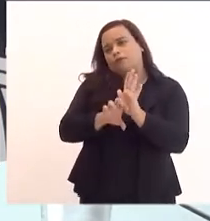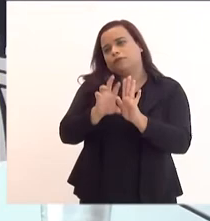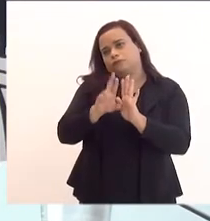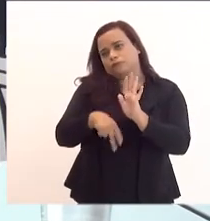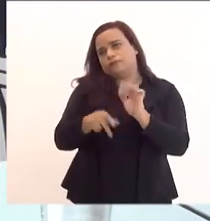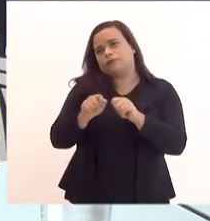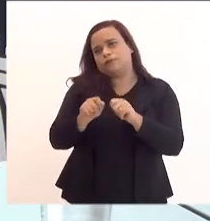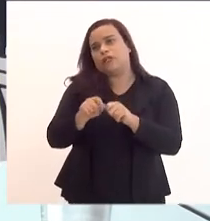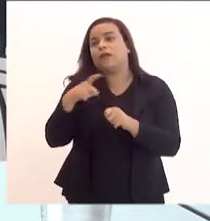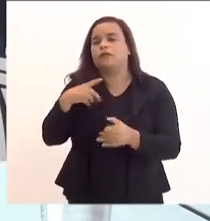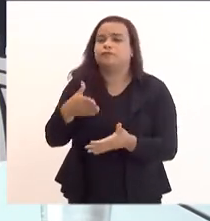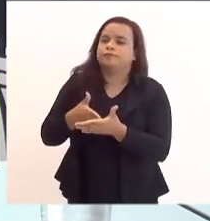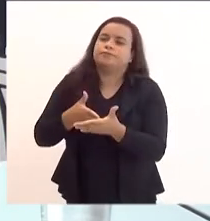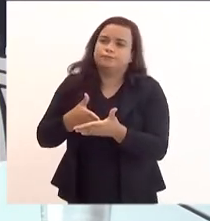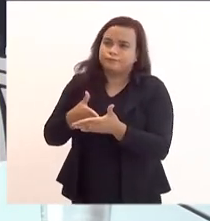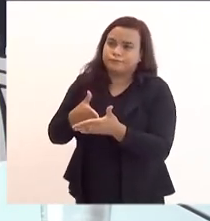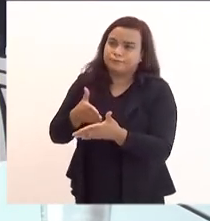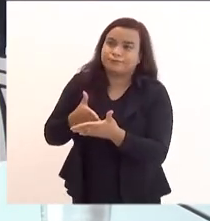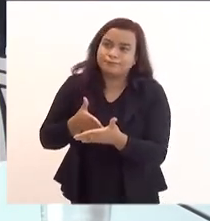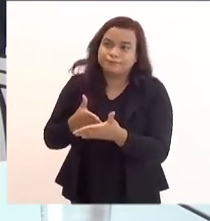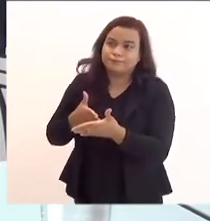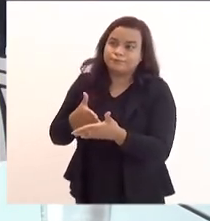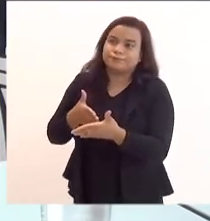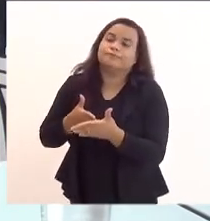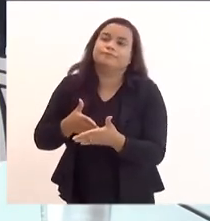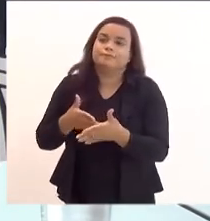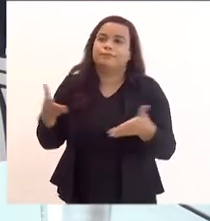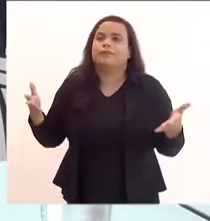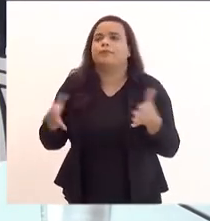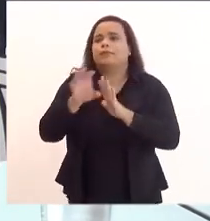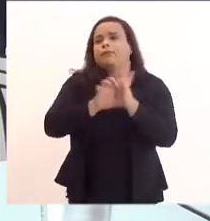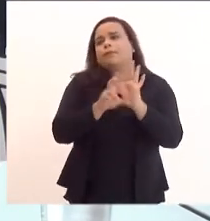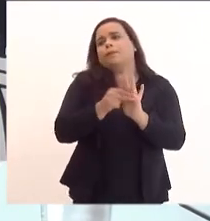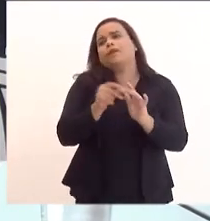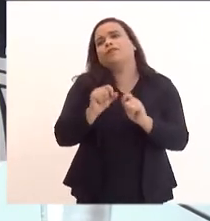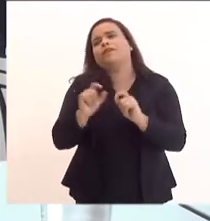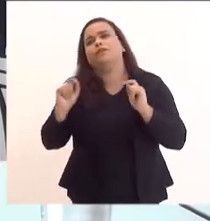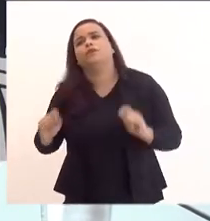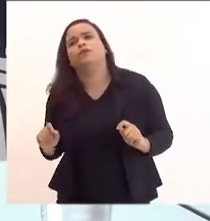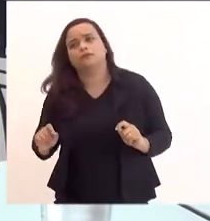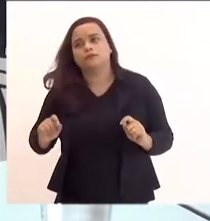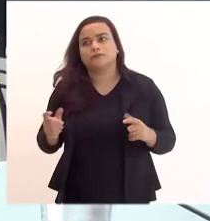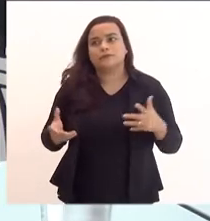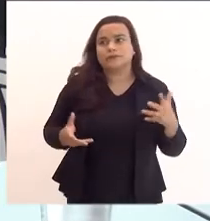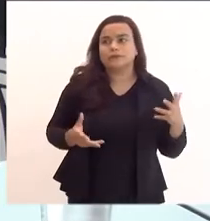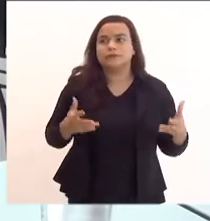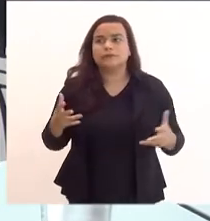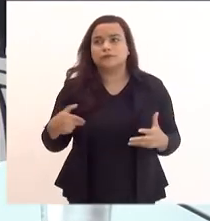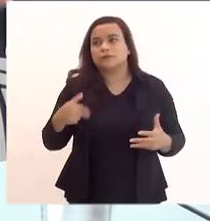ficou um impasse. O que, que faz com as emendas? Eu falei,